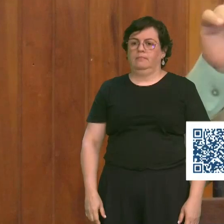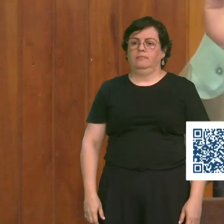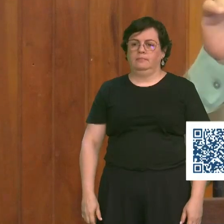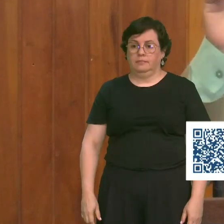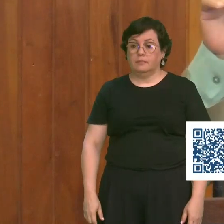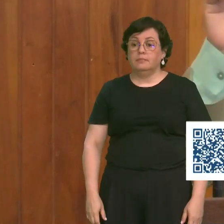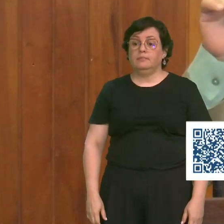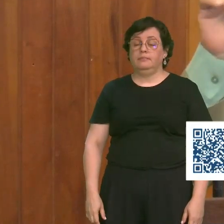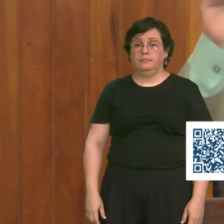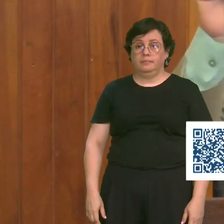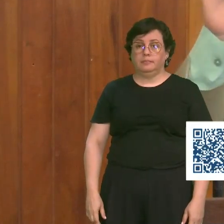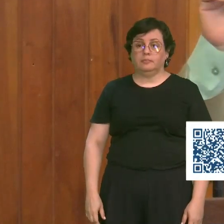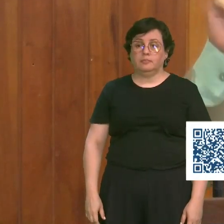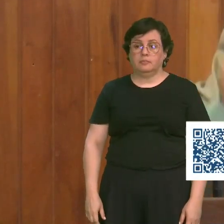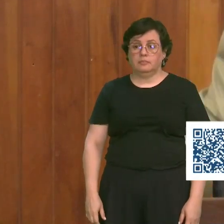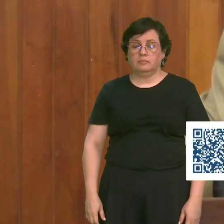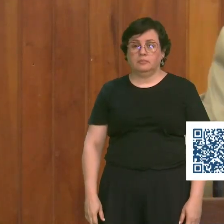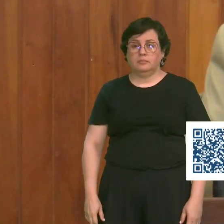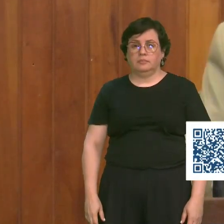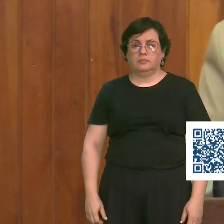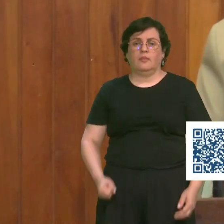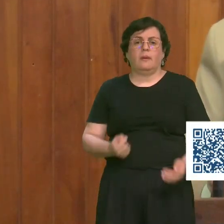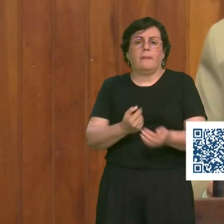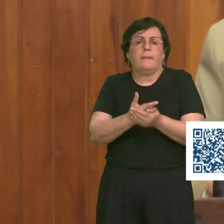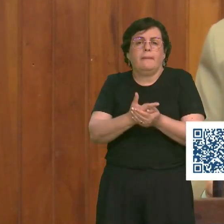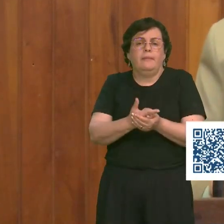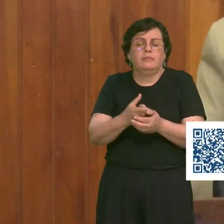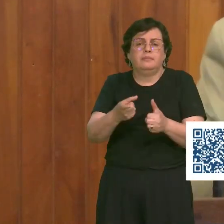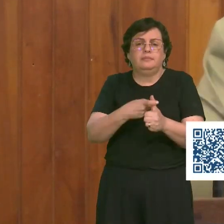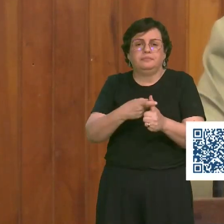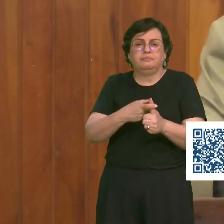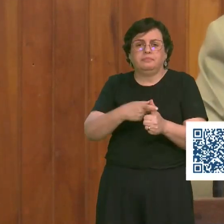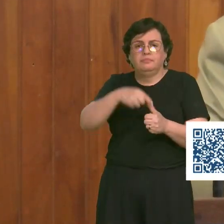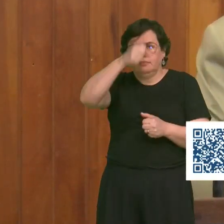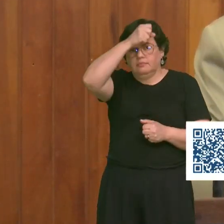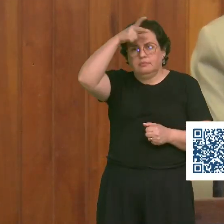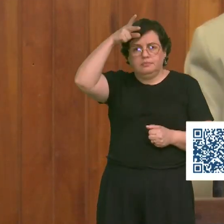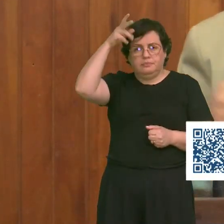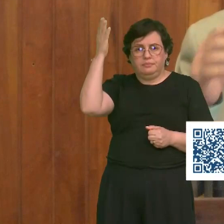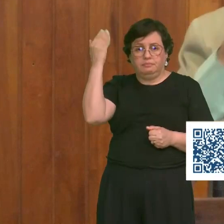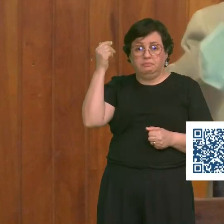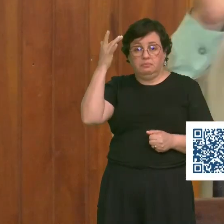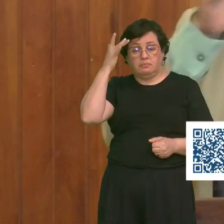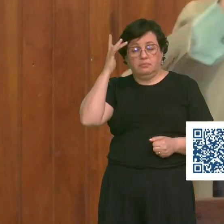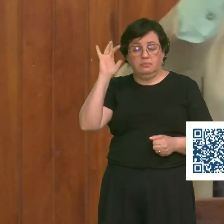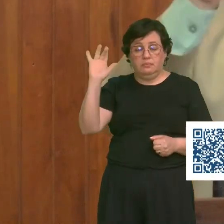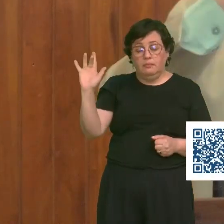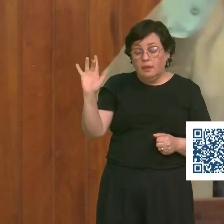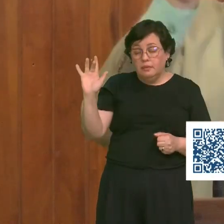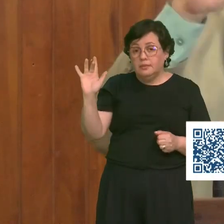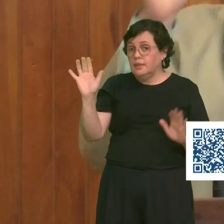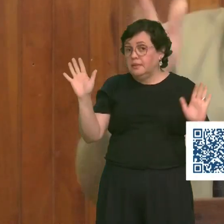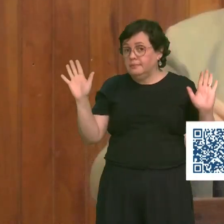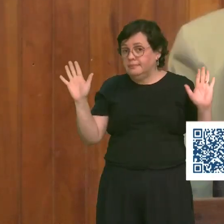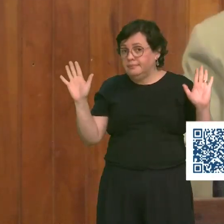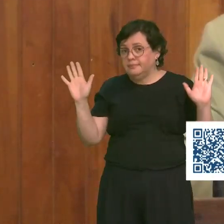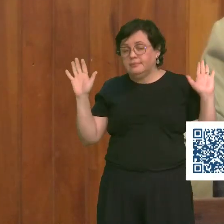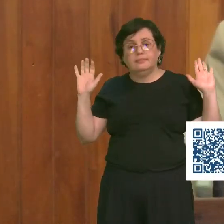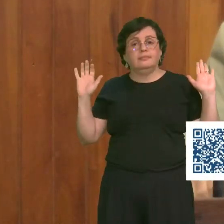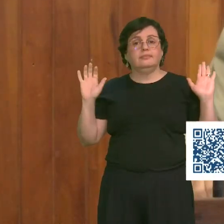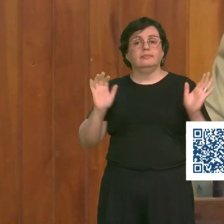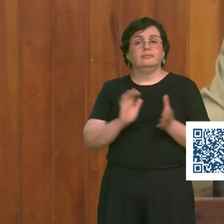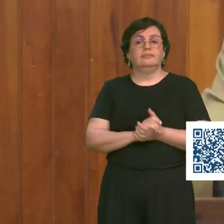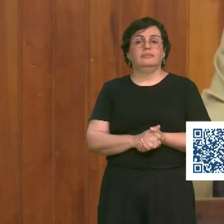pagou dívida do governo anterior estranhamente não sei não quero aqui